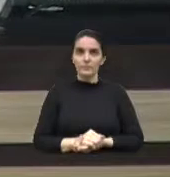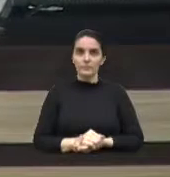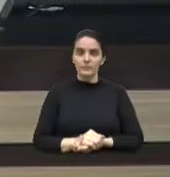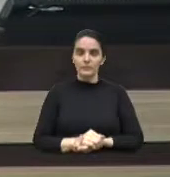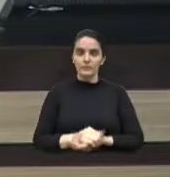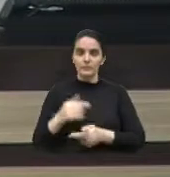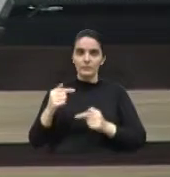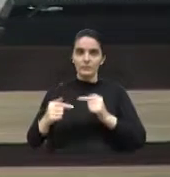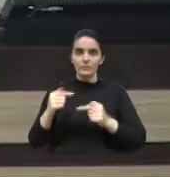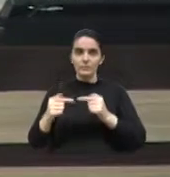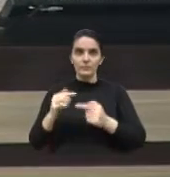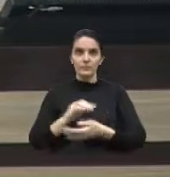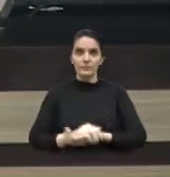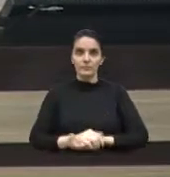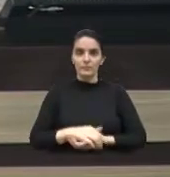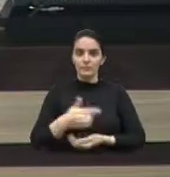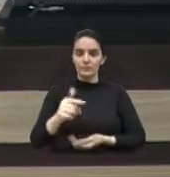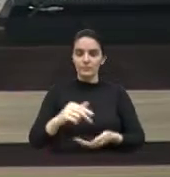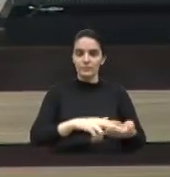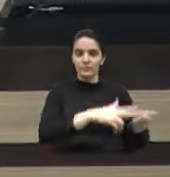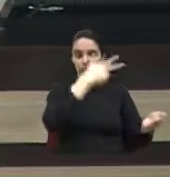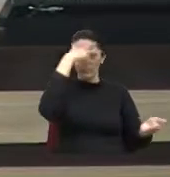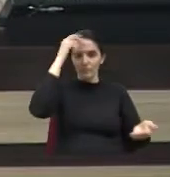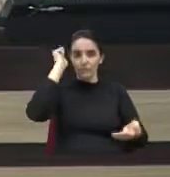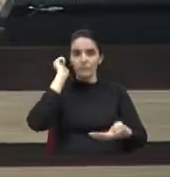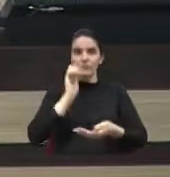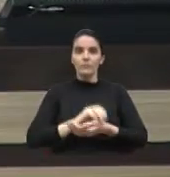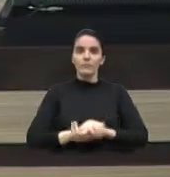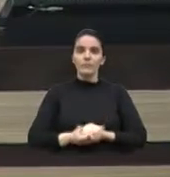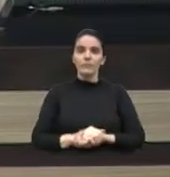Em discussão. Não havendo executivo.